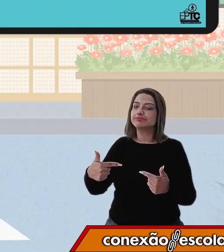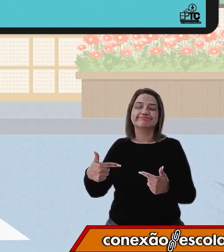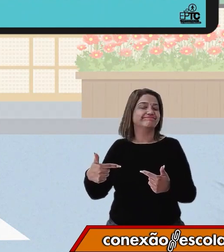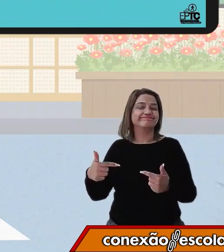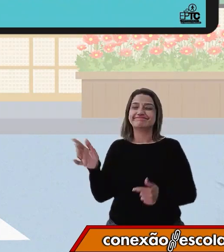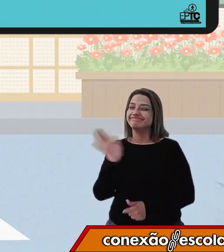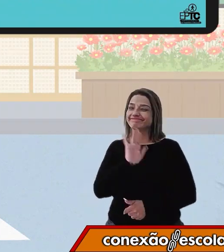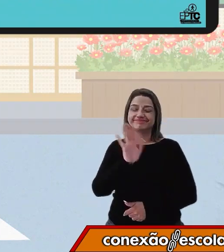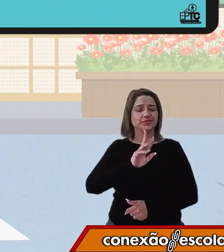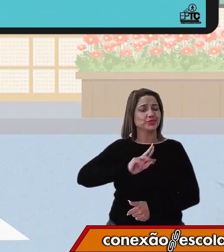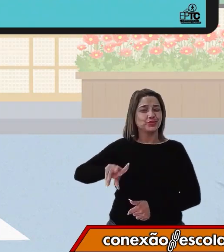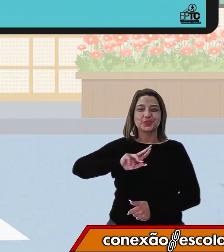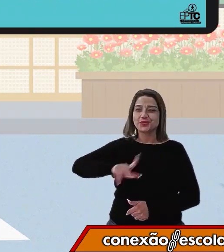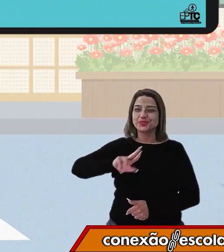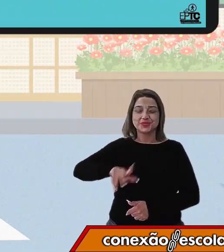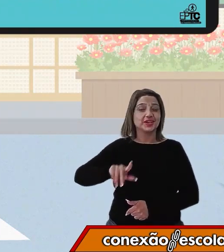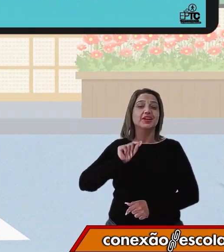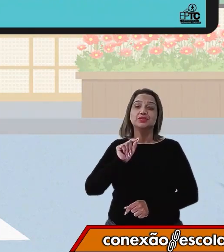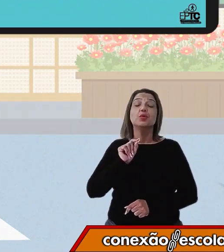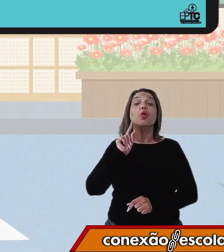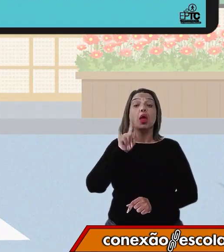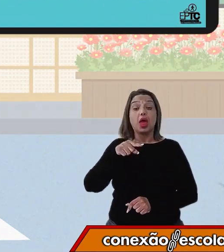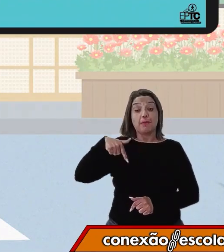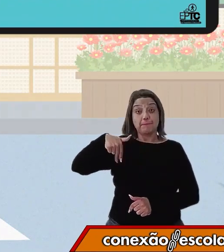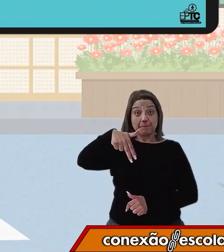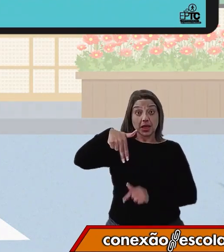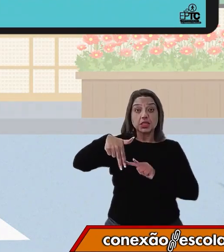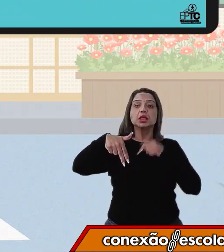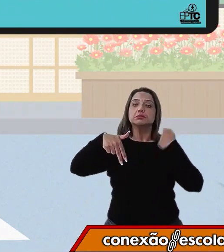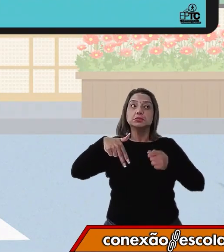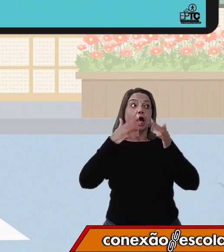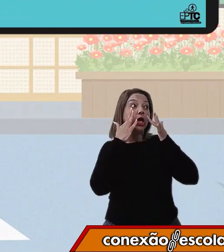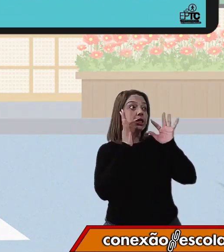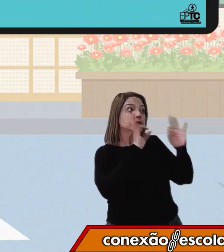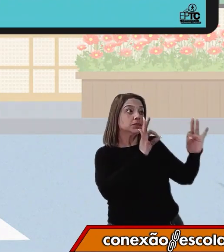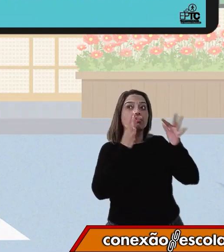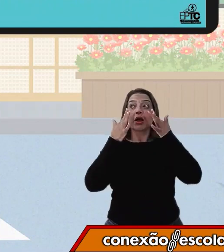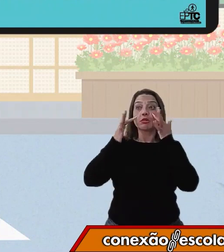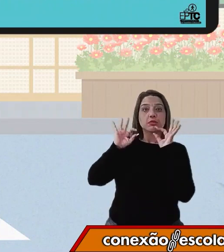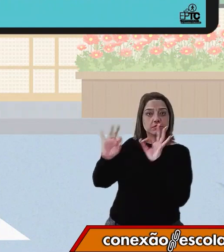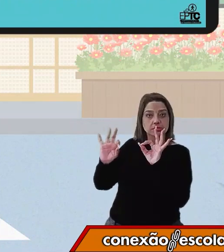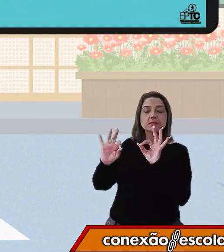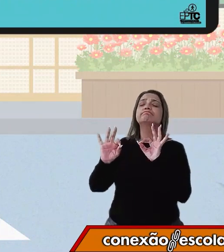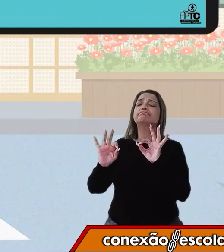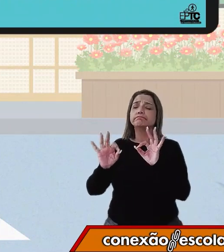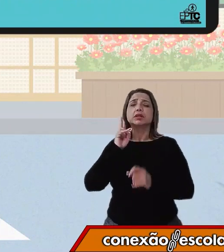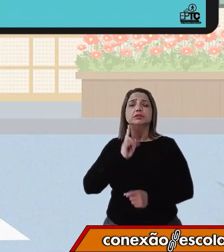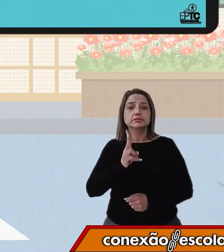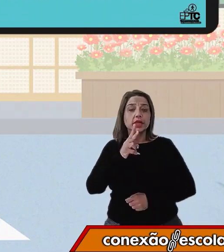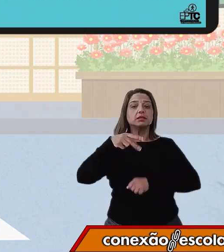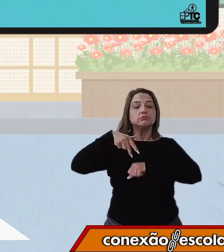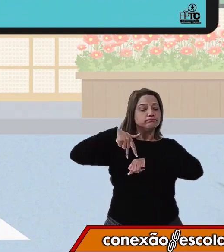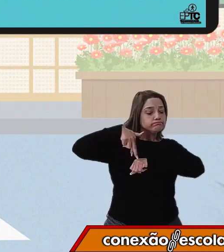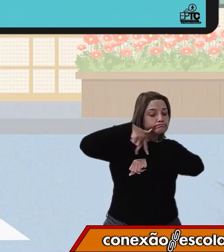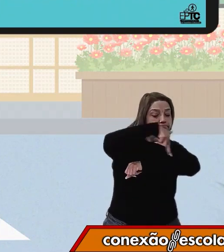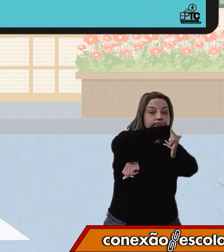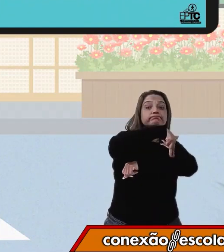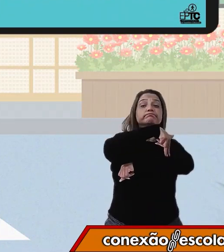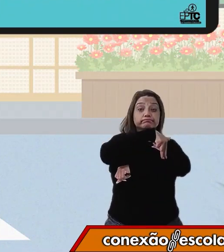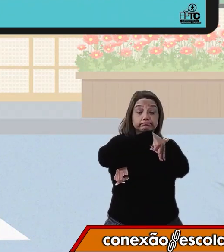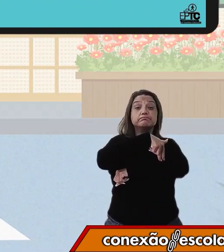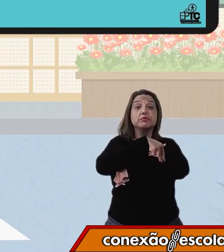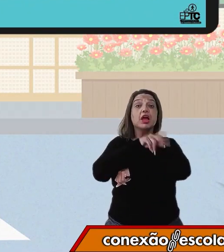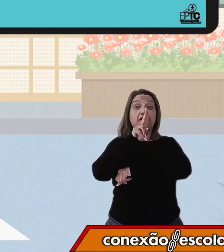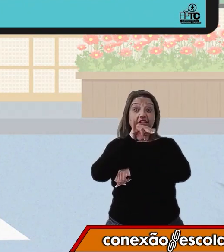na verdade não é assim que funciona o pedestre deve ter atenção sempre caminhar pelas calçadas